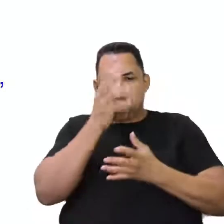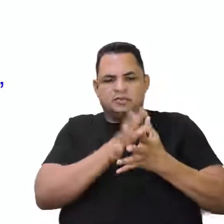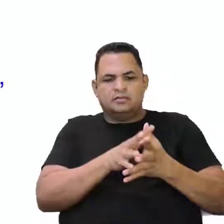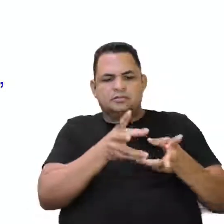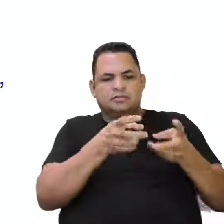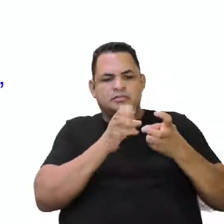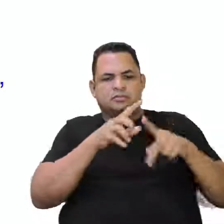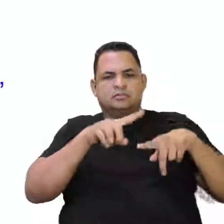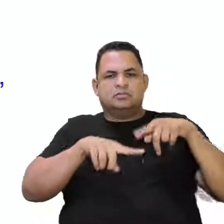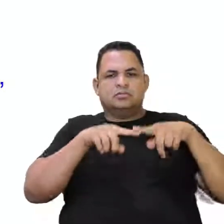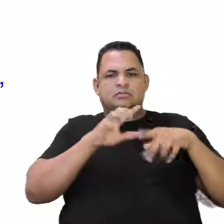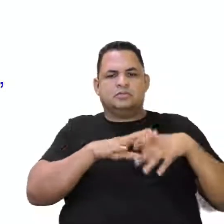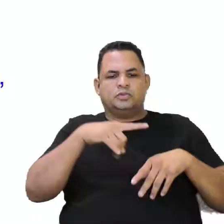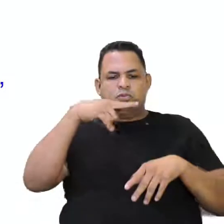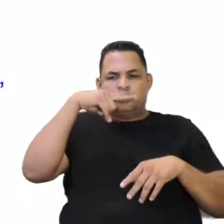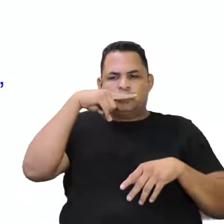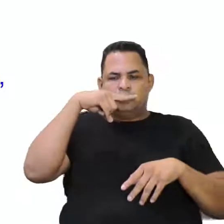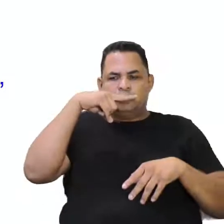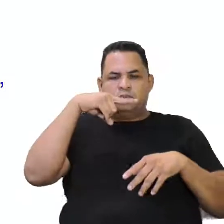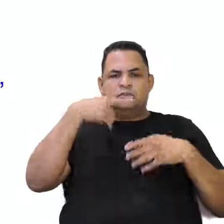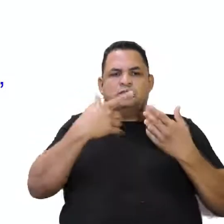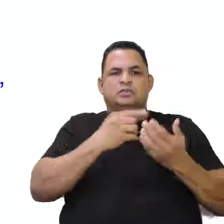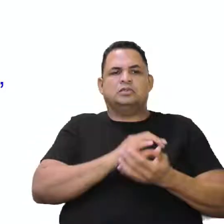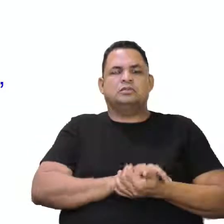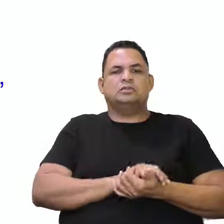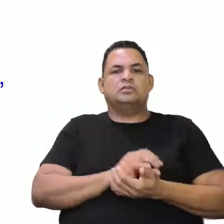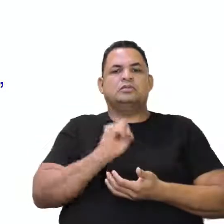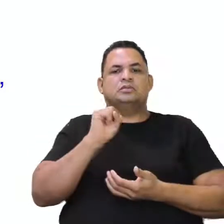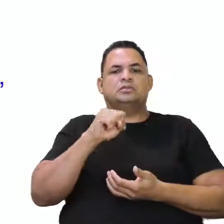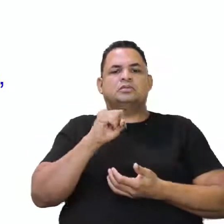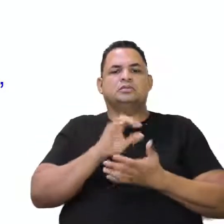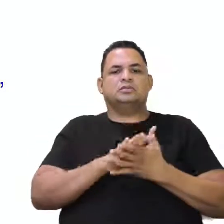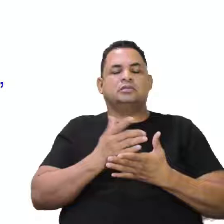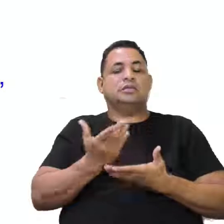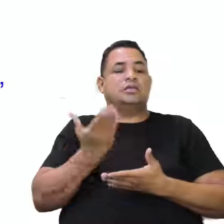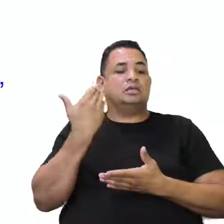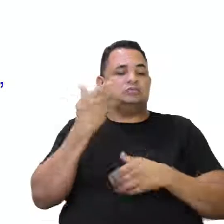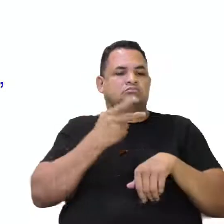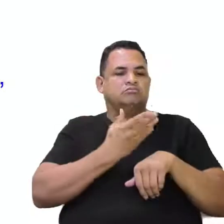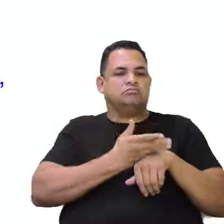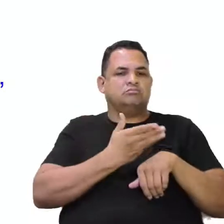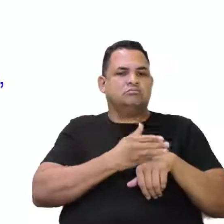a colheita de produtos como a cana-de-açúcar. Sim, essa era uma prática